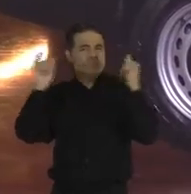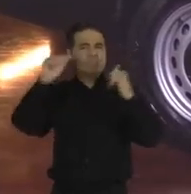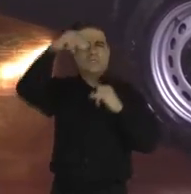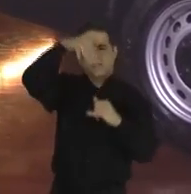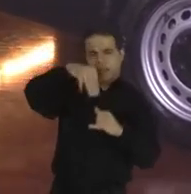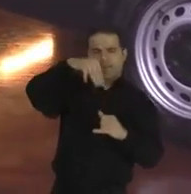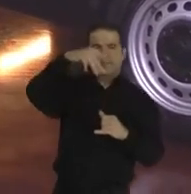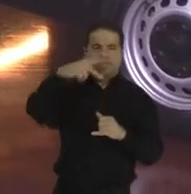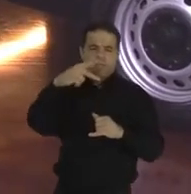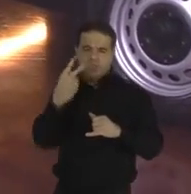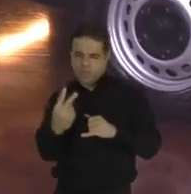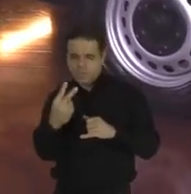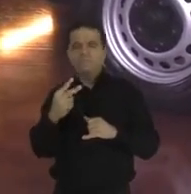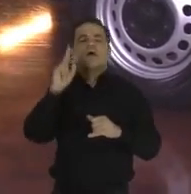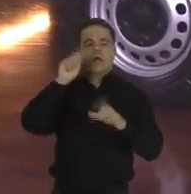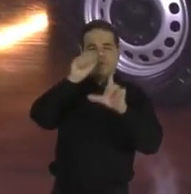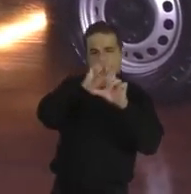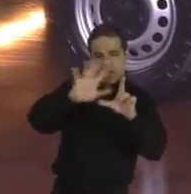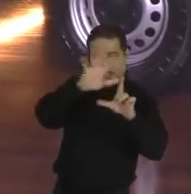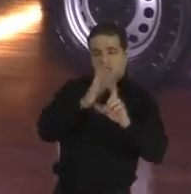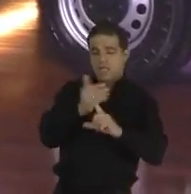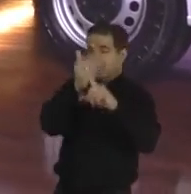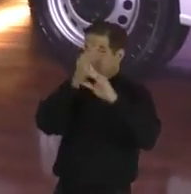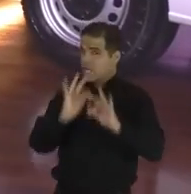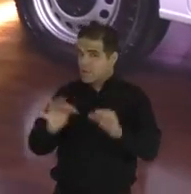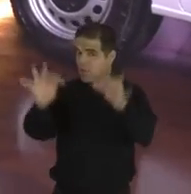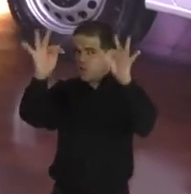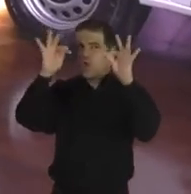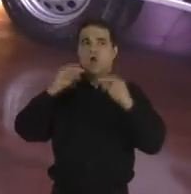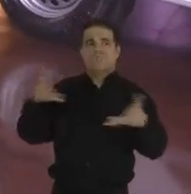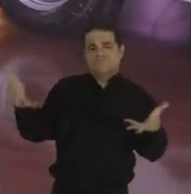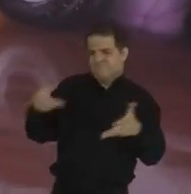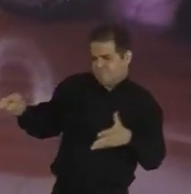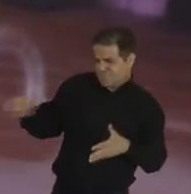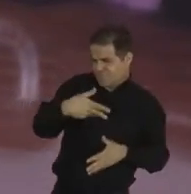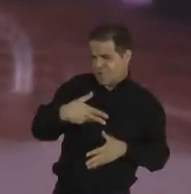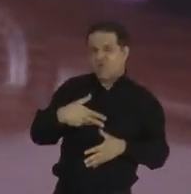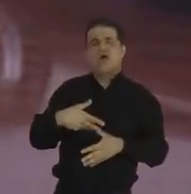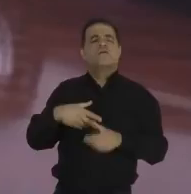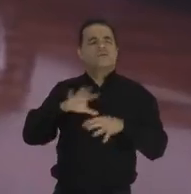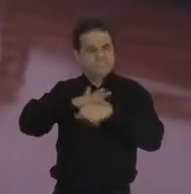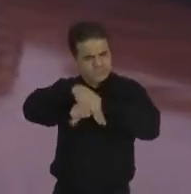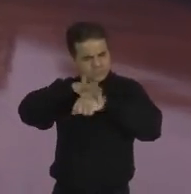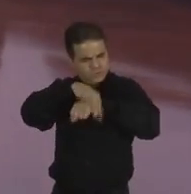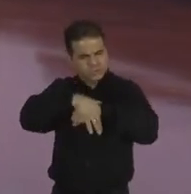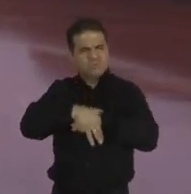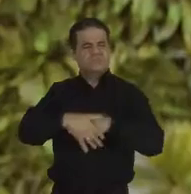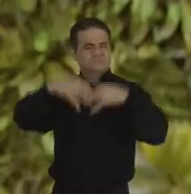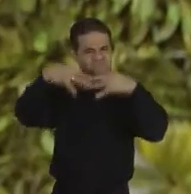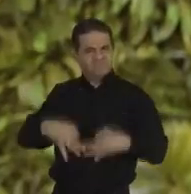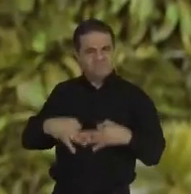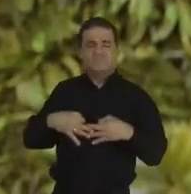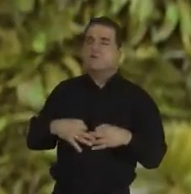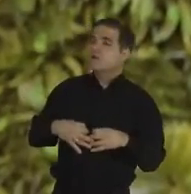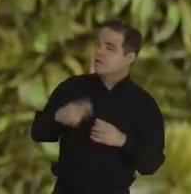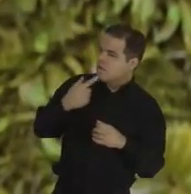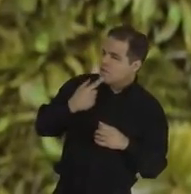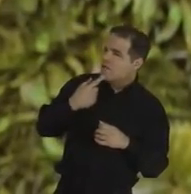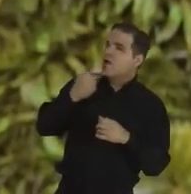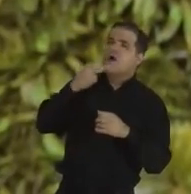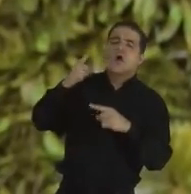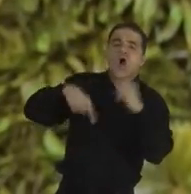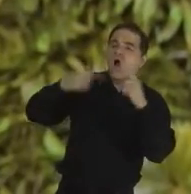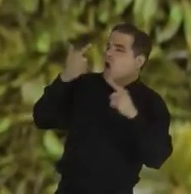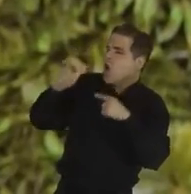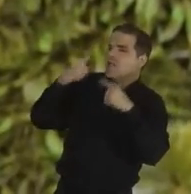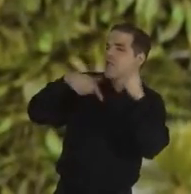emp2 uma plataforma tecnológica moderna segura e robusta e Kate vamos falar da